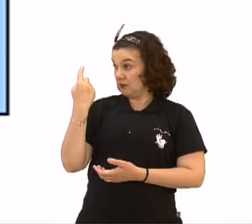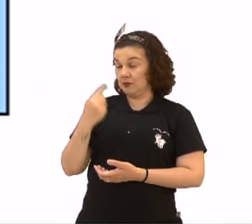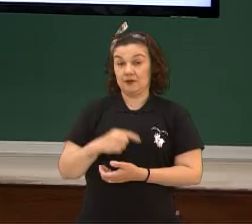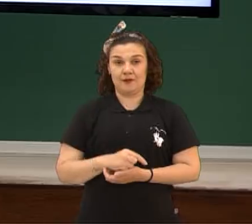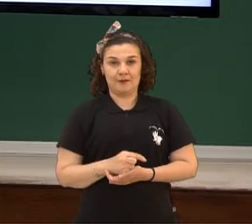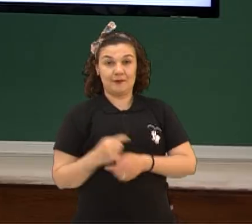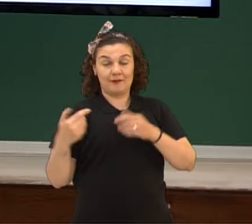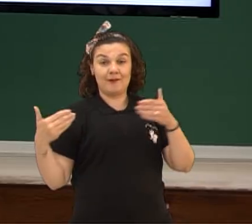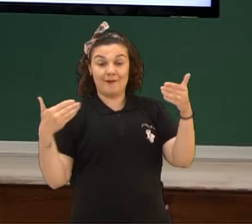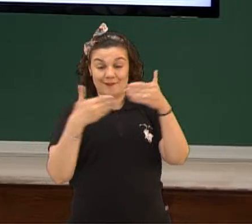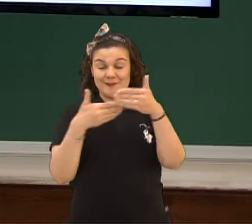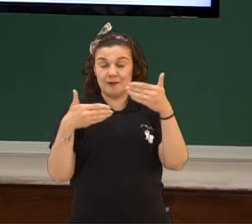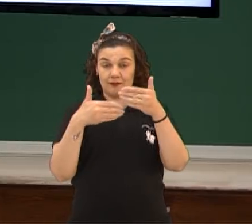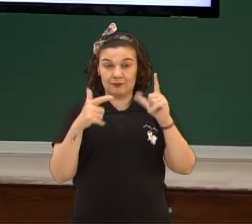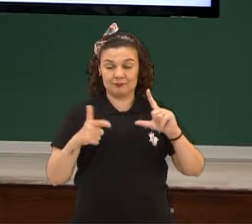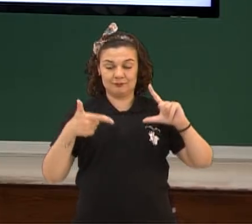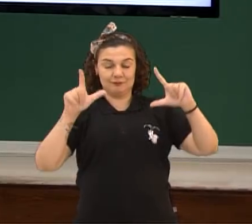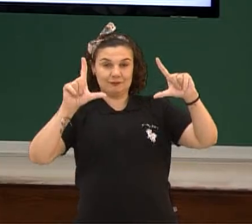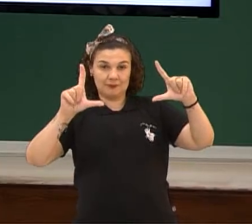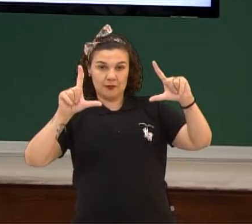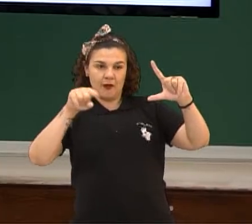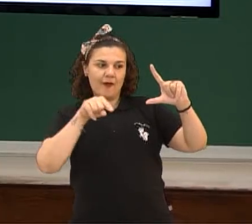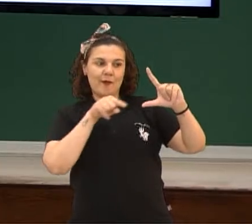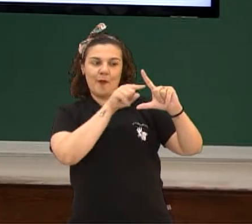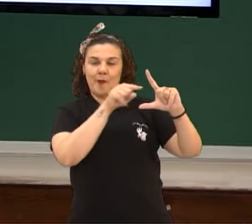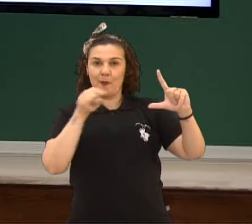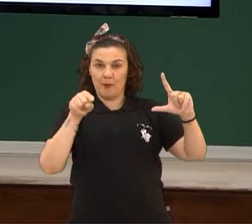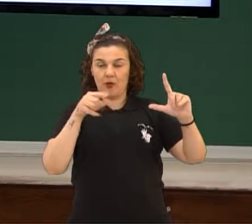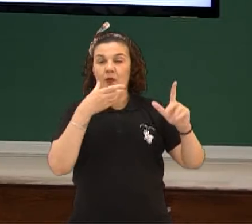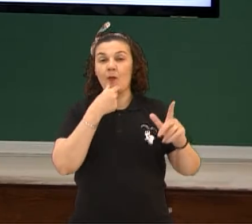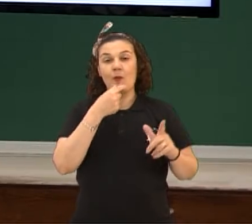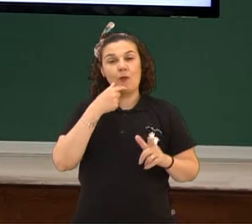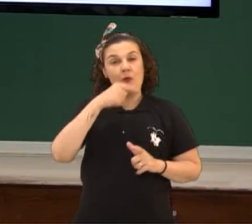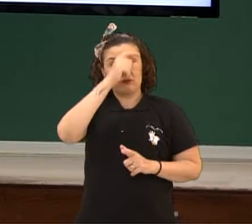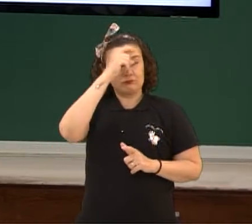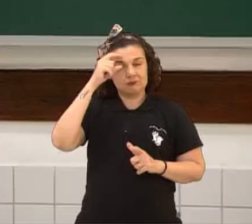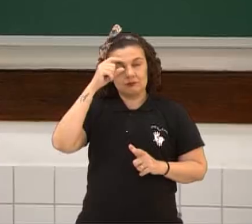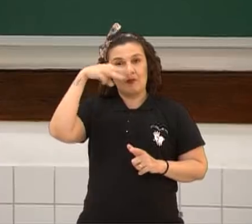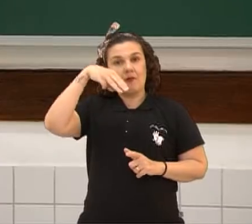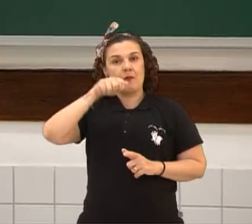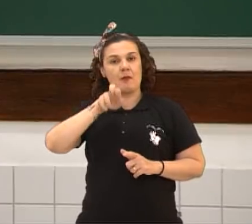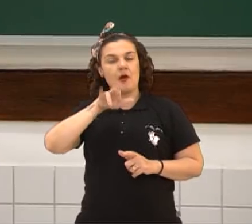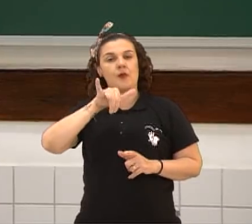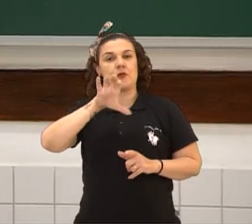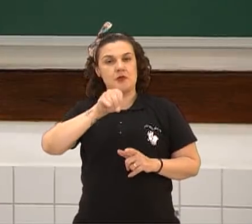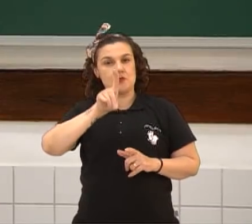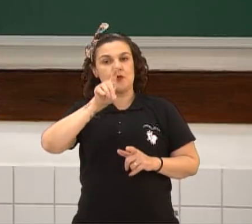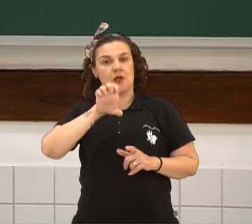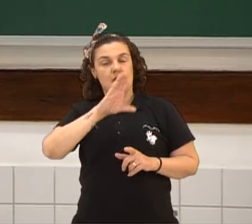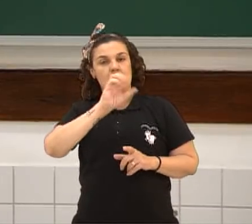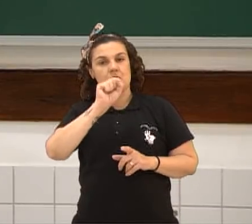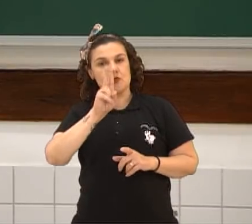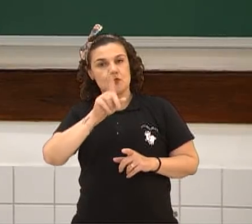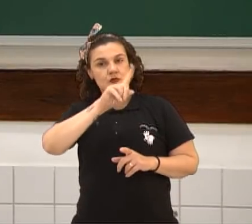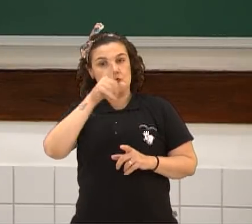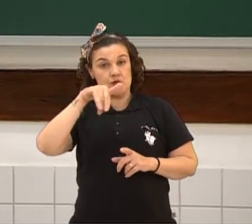verificar aqui nesse slide, né, que é um quadrinho do Maurício de Souza, que é da Turma da Mônica, bastante conhecido também,